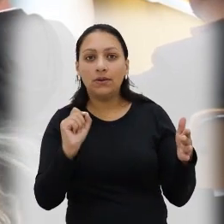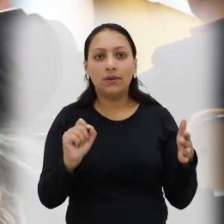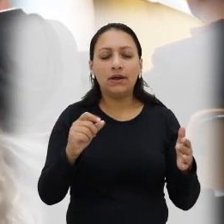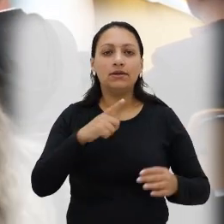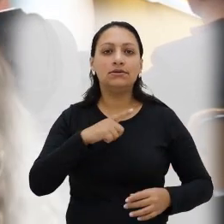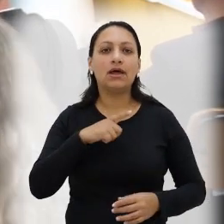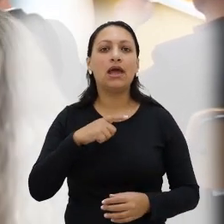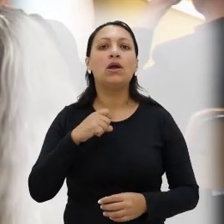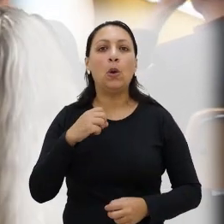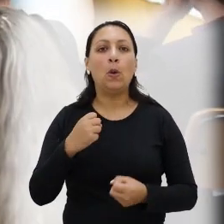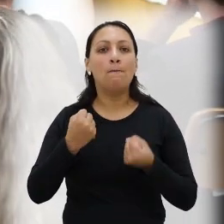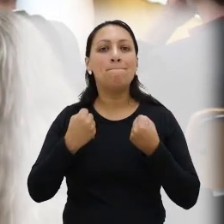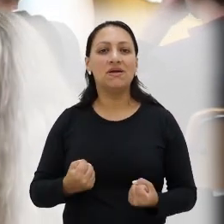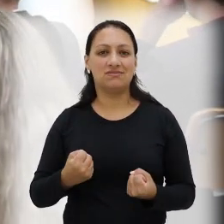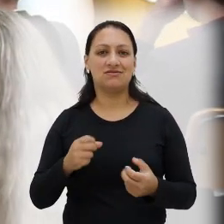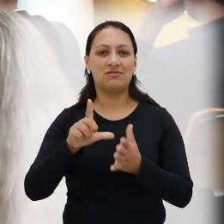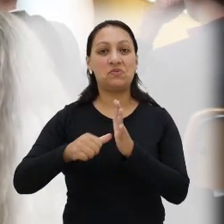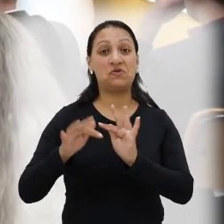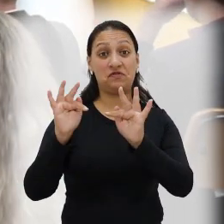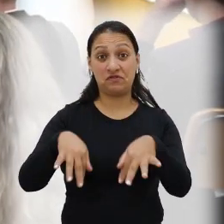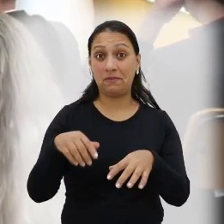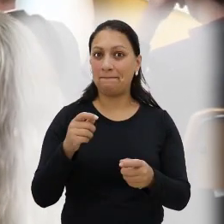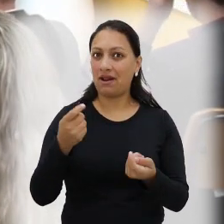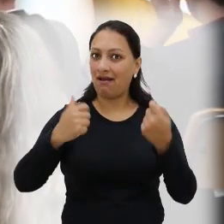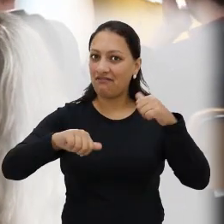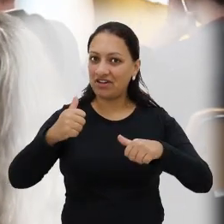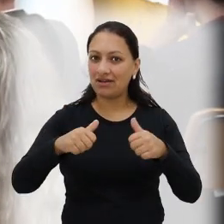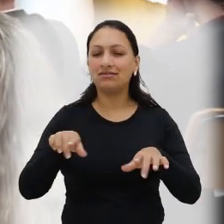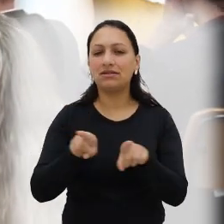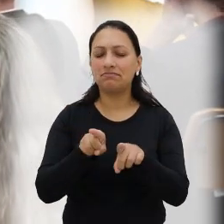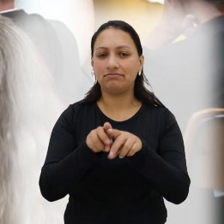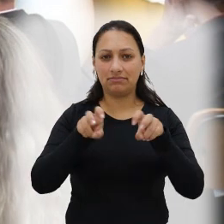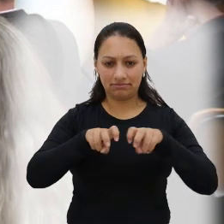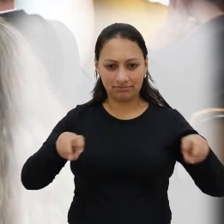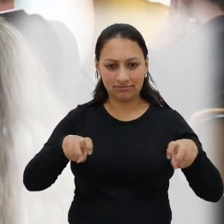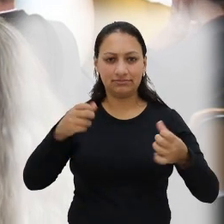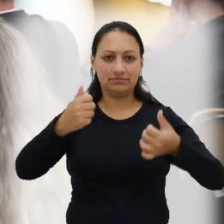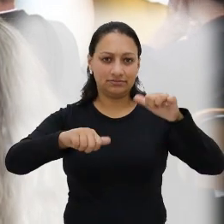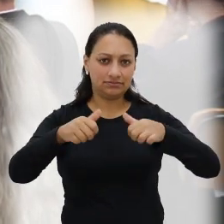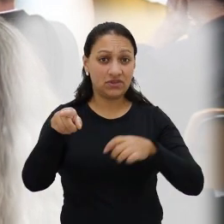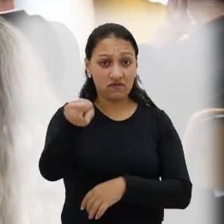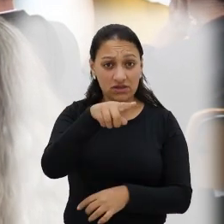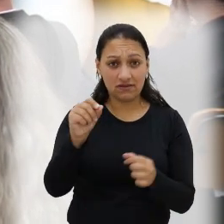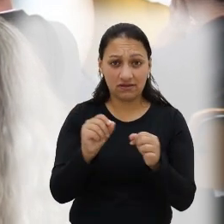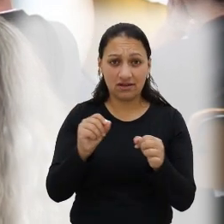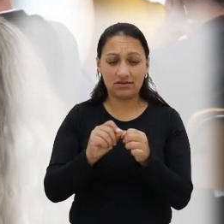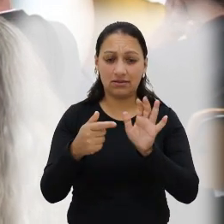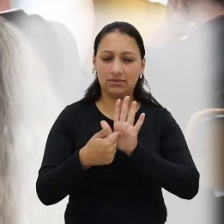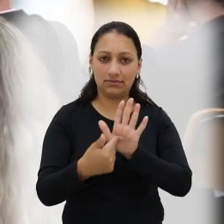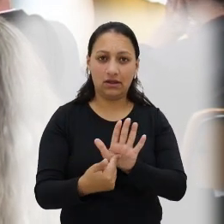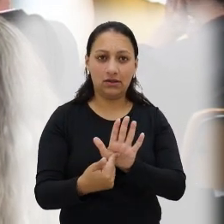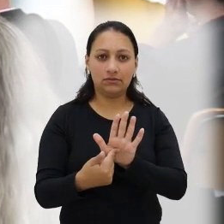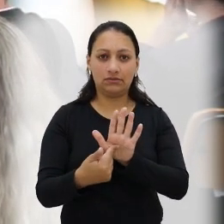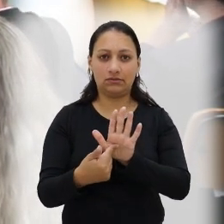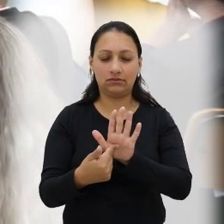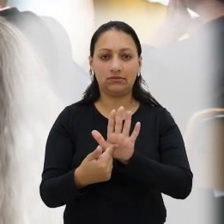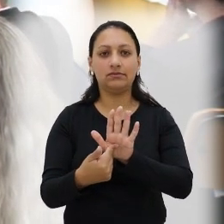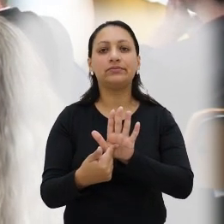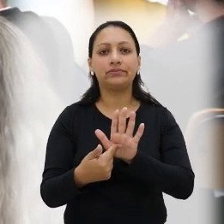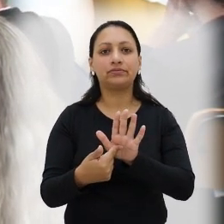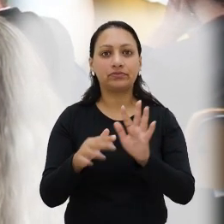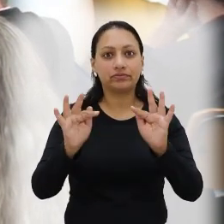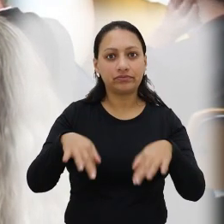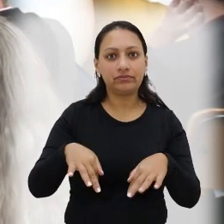preponderante lá no final. A banca de avaliação, onde vocês fazem, né, a apresentação final do que aconteceu ao